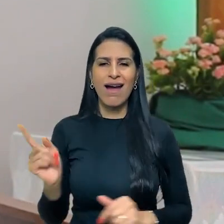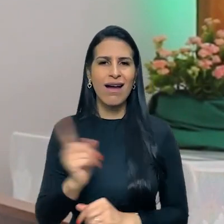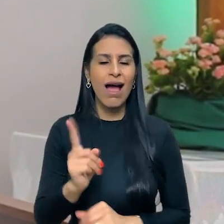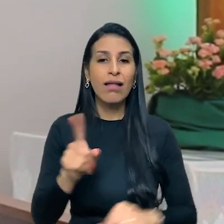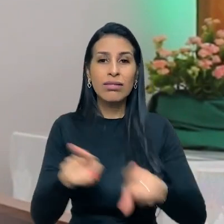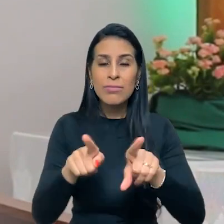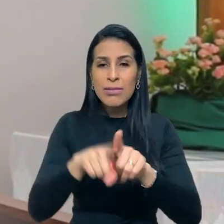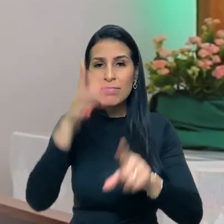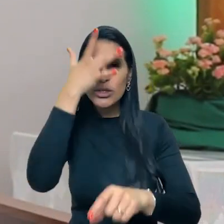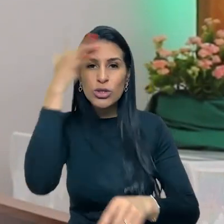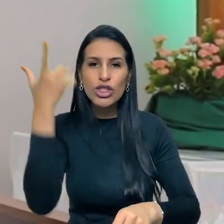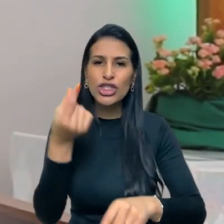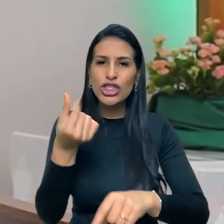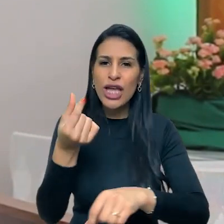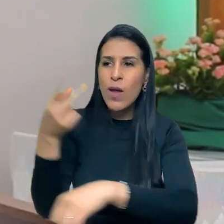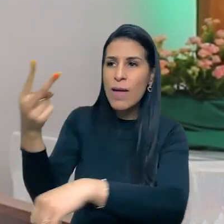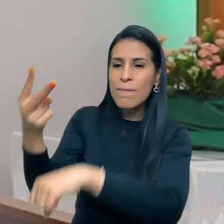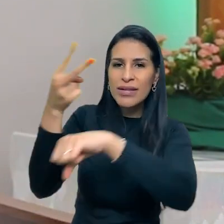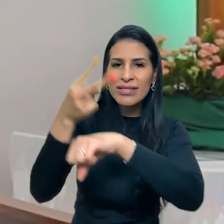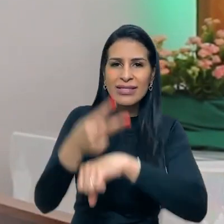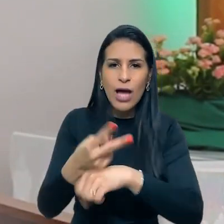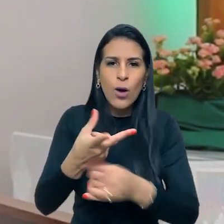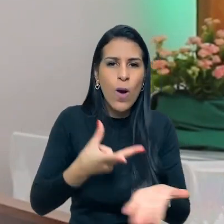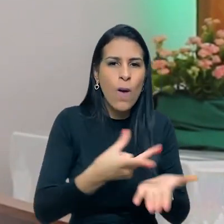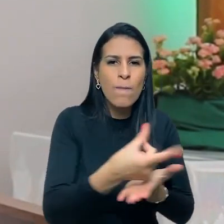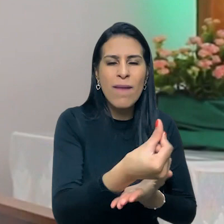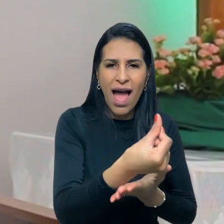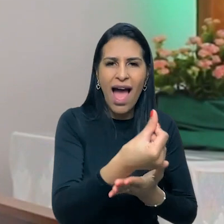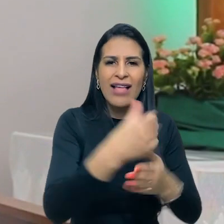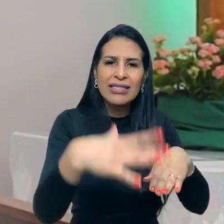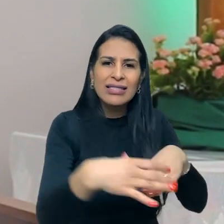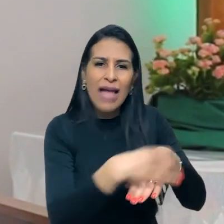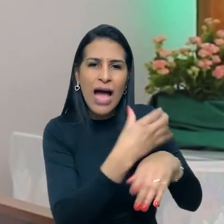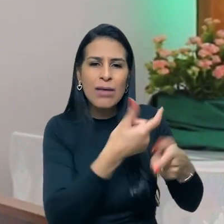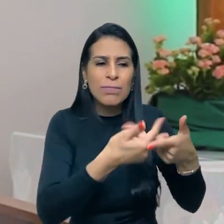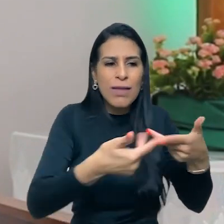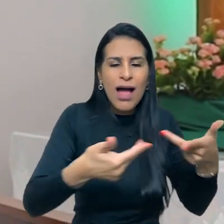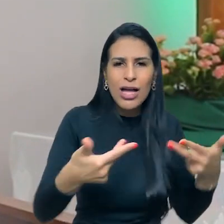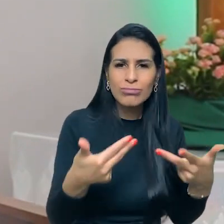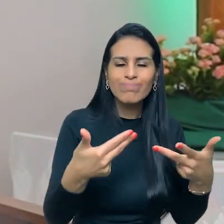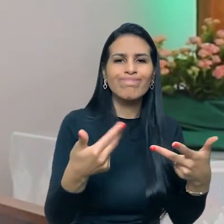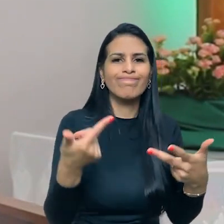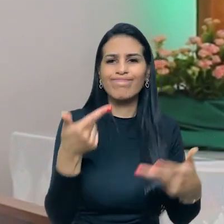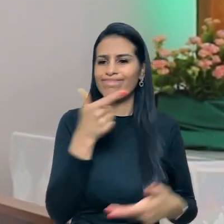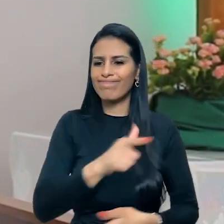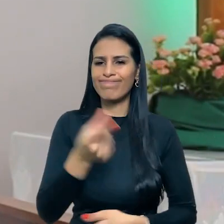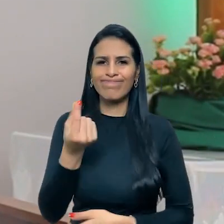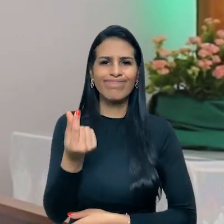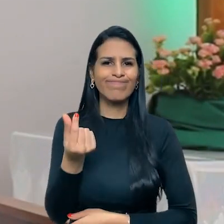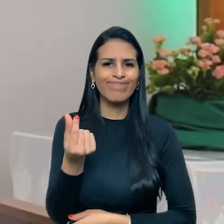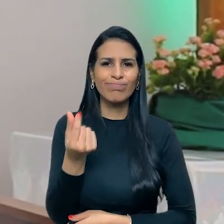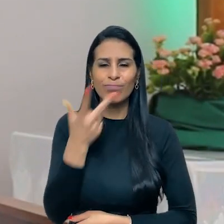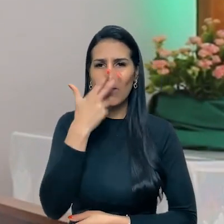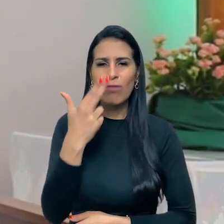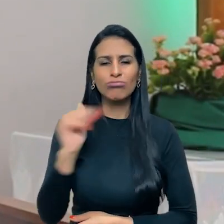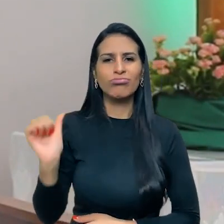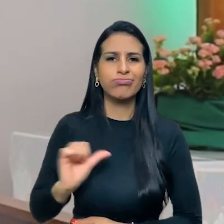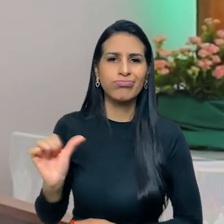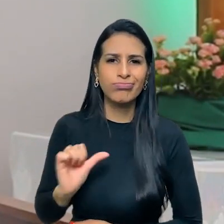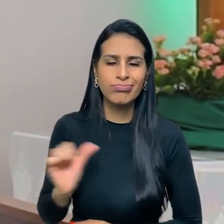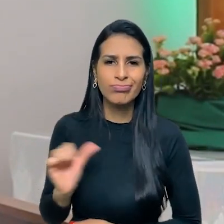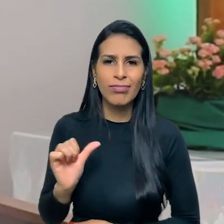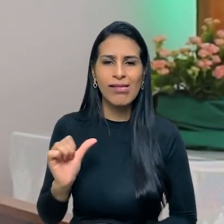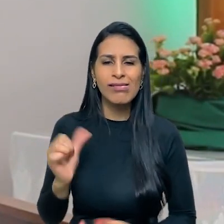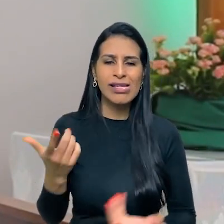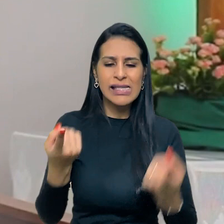nem mesmo os que tomaram dinheiro emprestado para comprar um par de sandálias. Assim eles se venderão